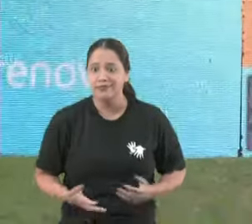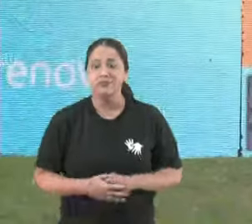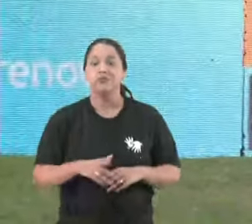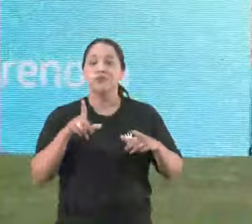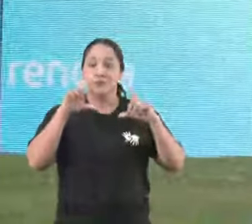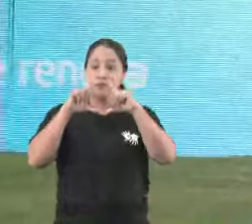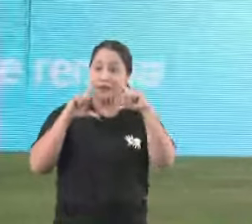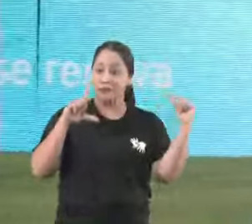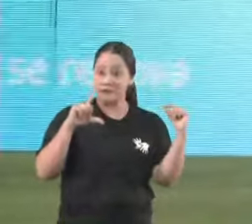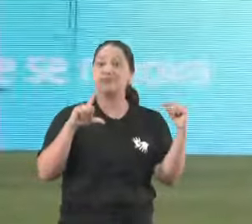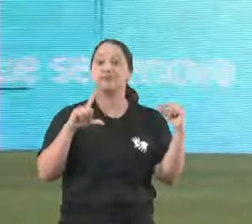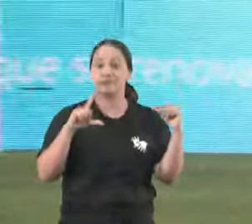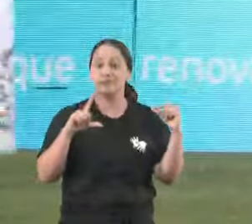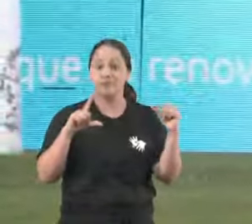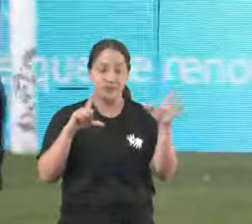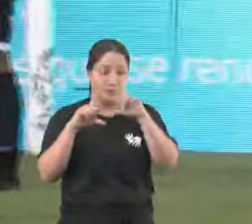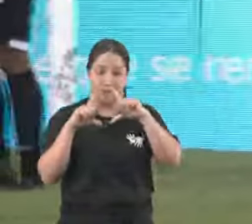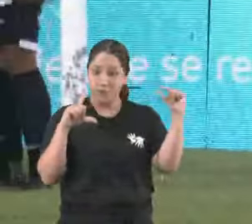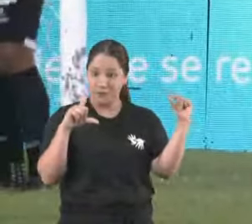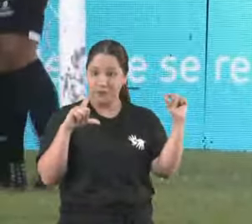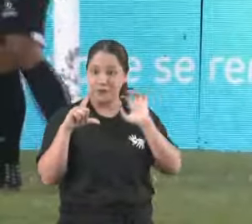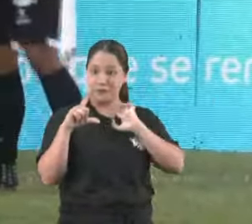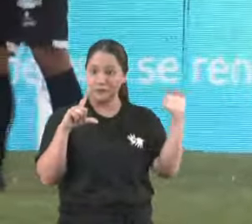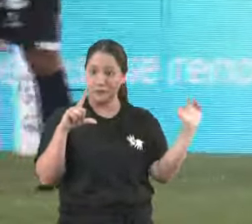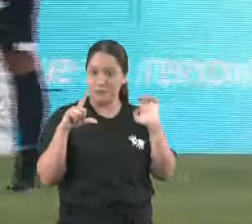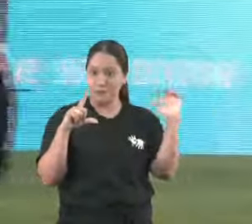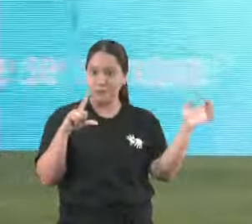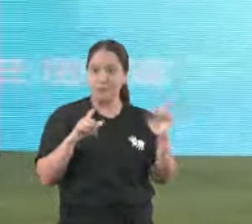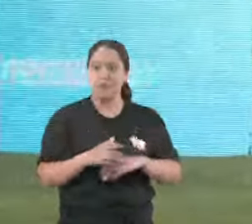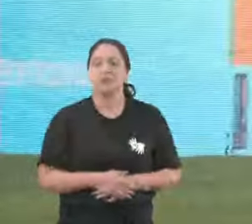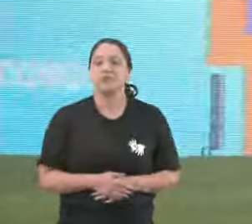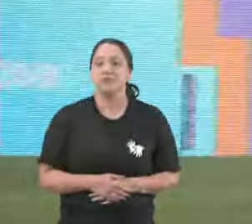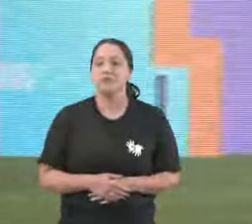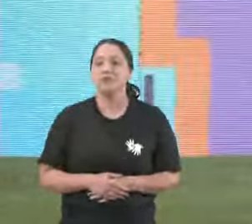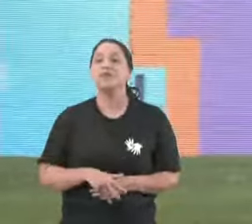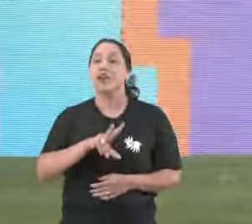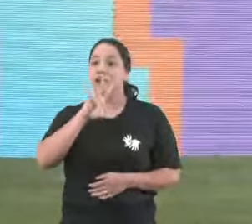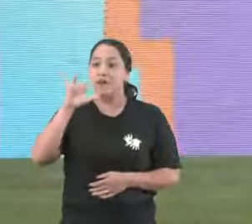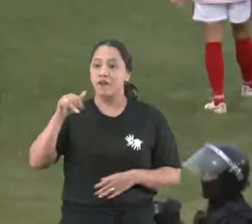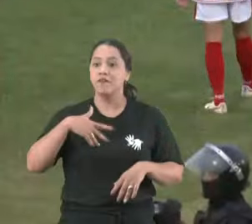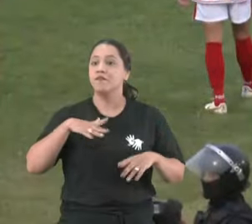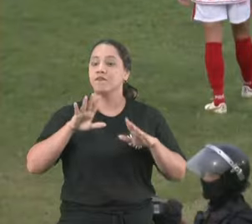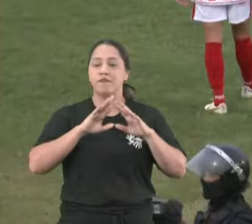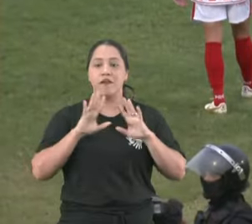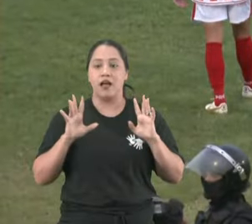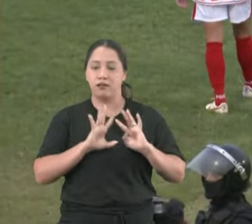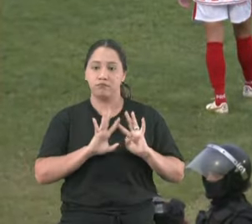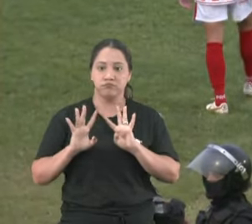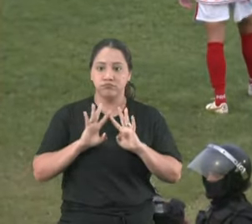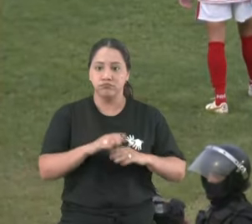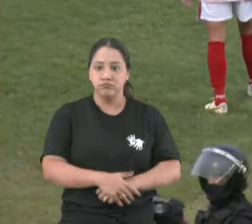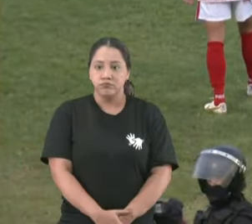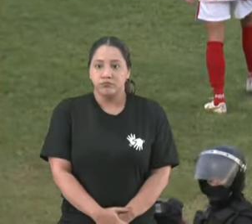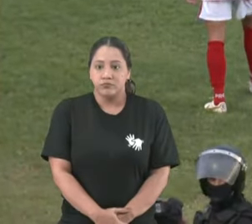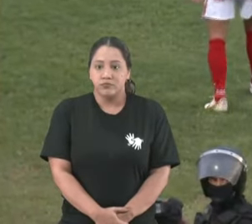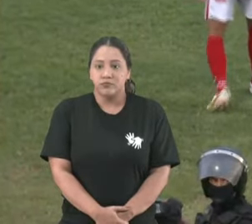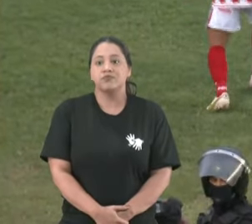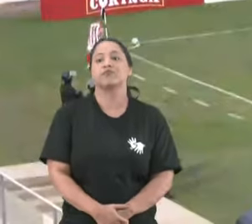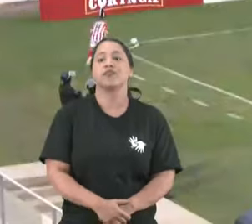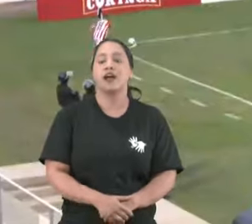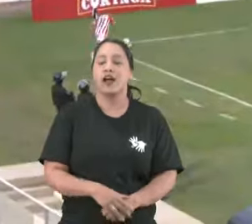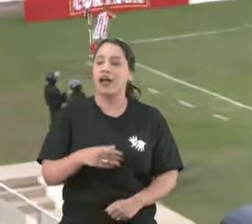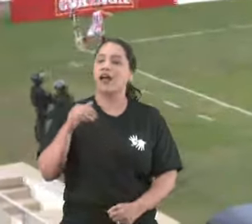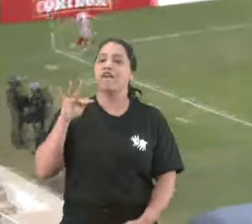Escanteio pro CRB aqui do lado esquerdo. Vai pra bola tudo eu, o GG. Você vê ali o